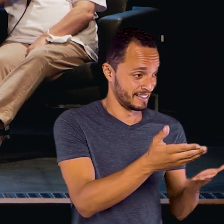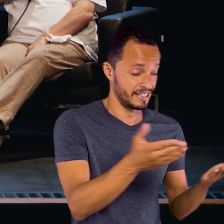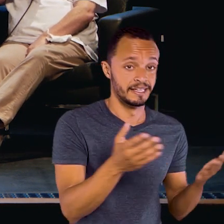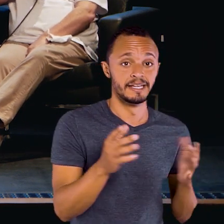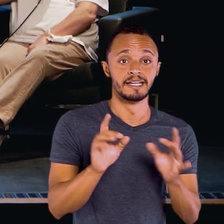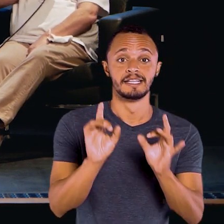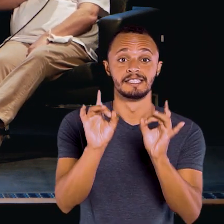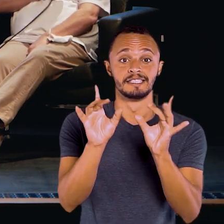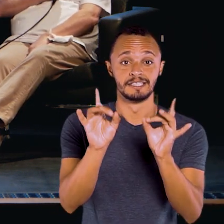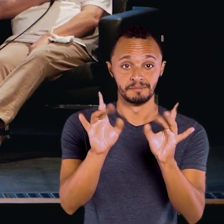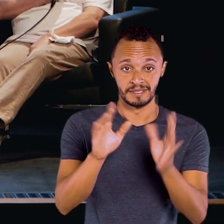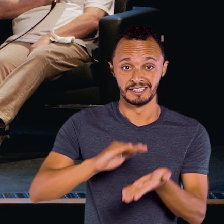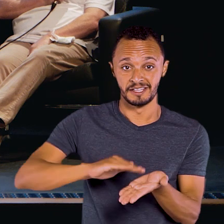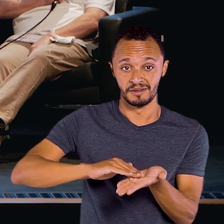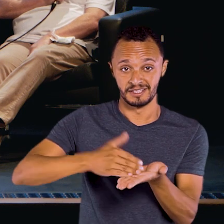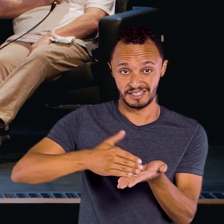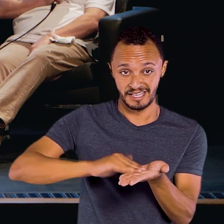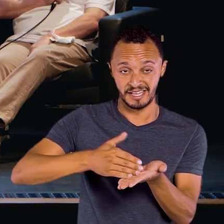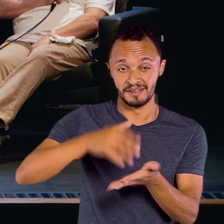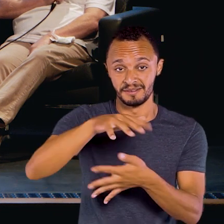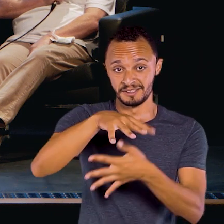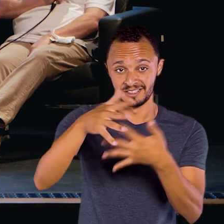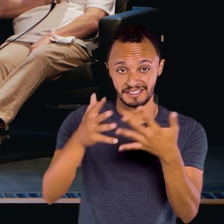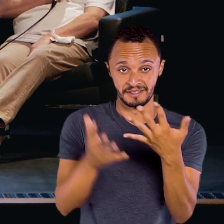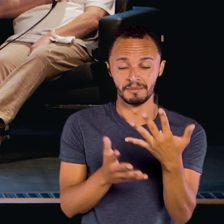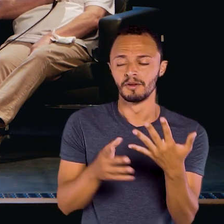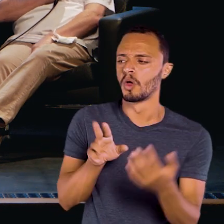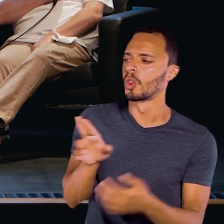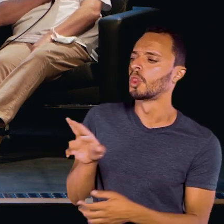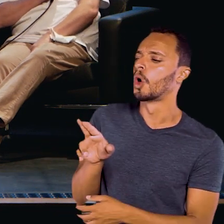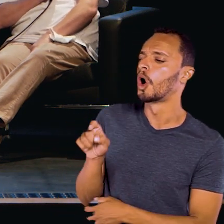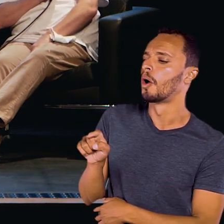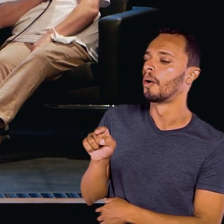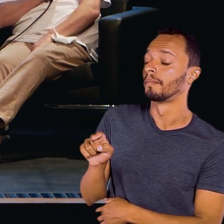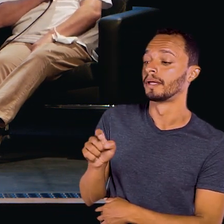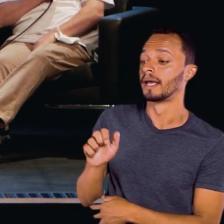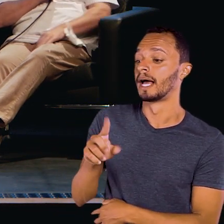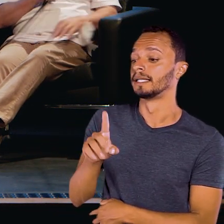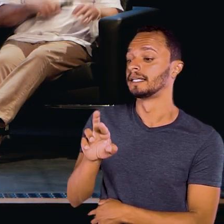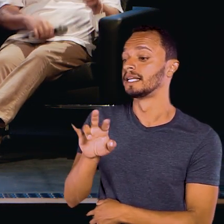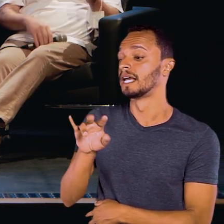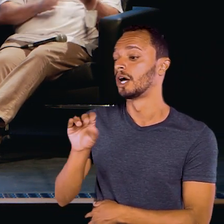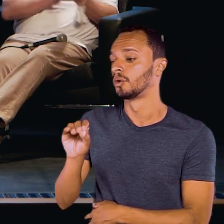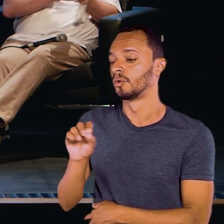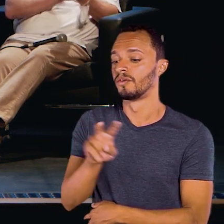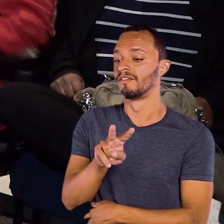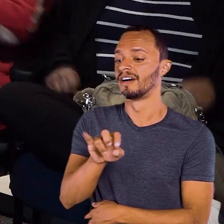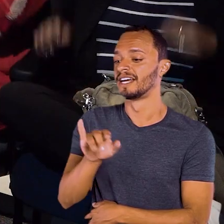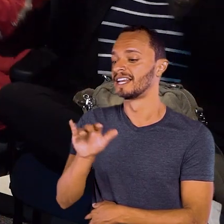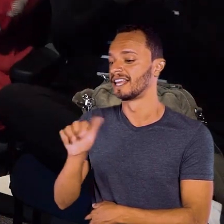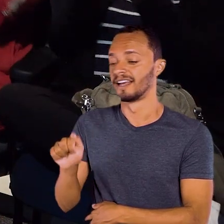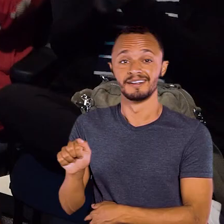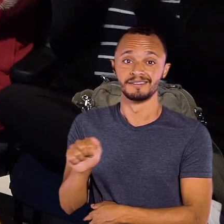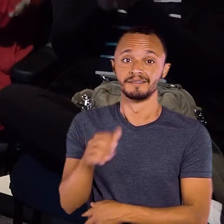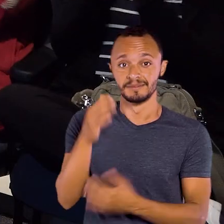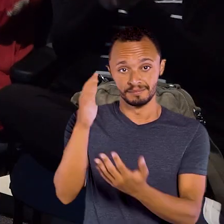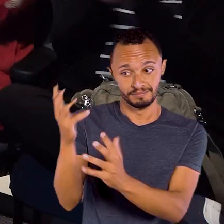os tradutores de Libras. Eu não falei seu nome. Adriano e Vânia, muito obrigado.